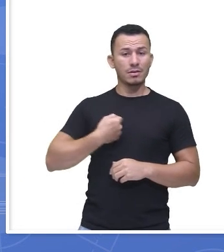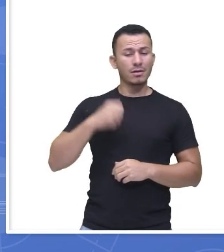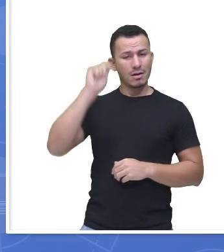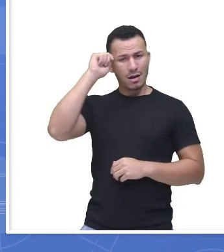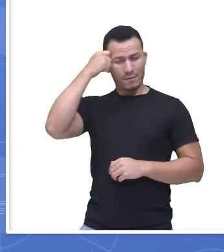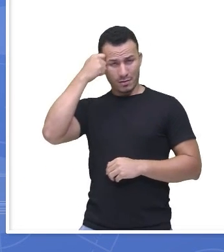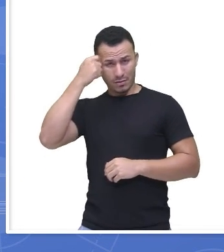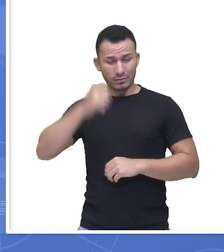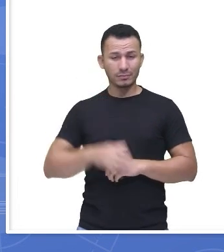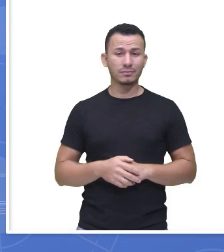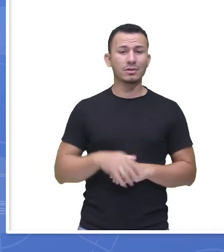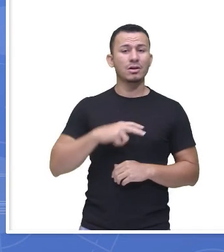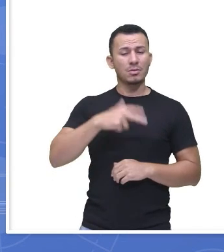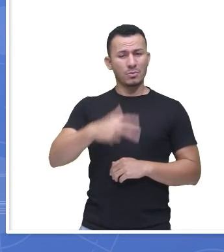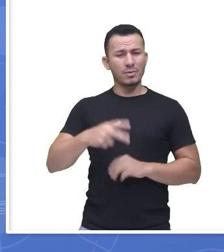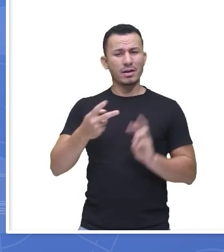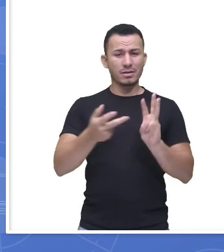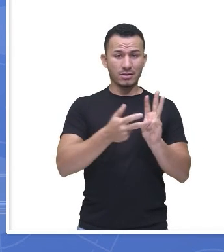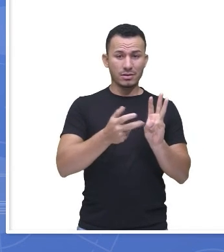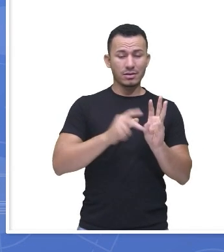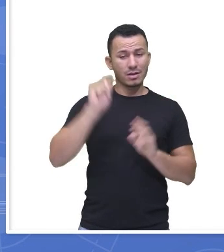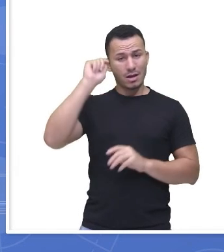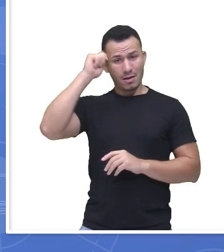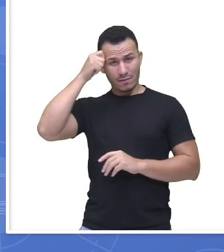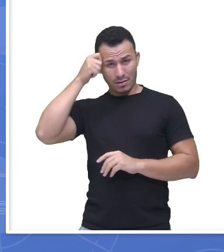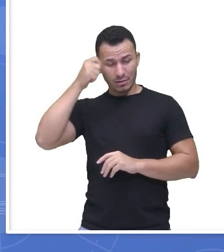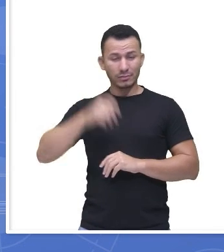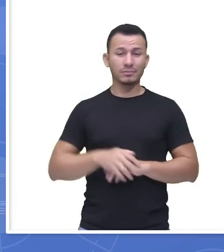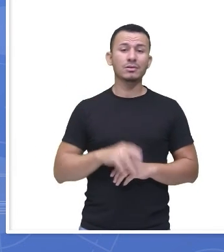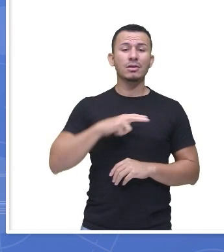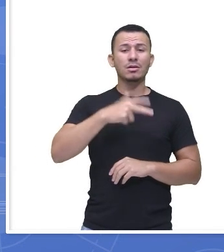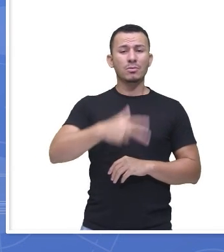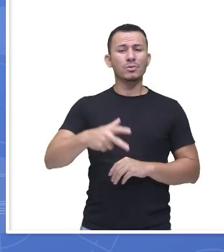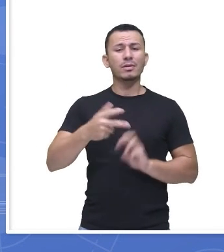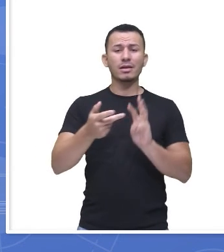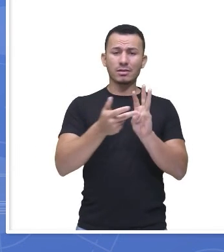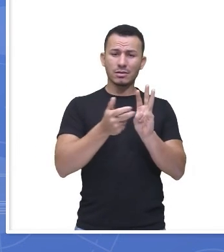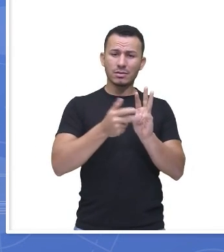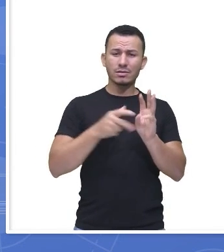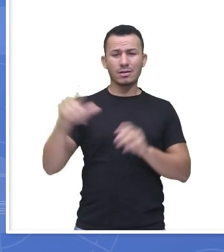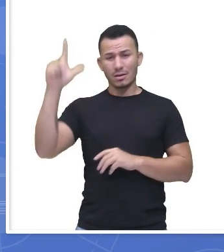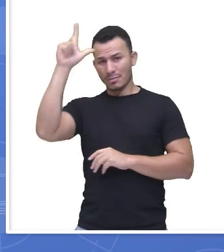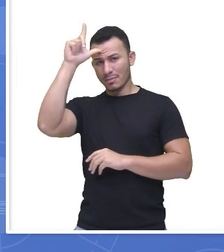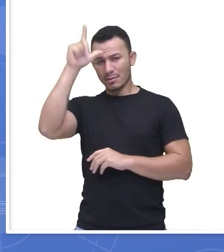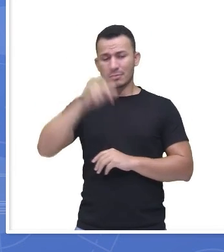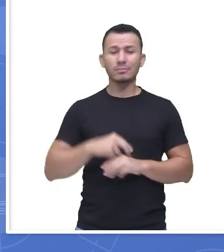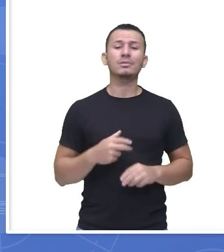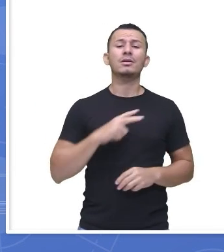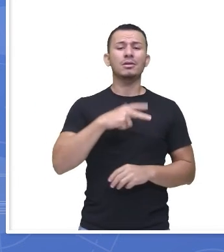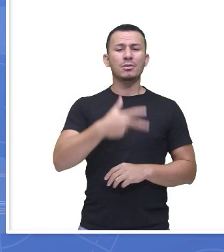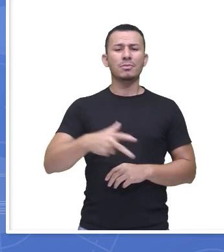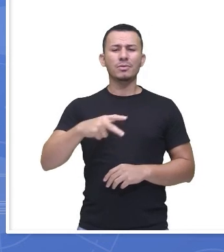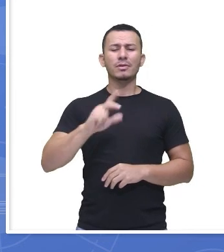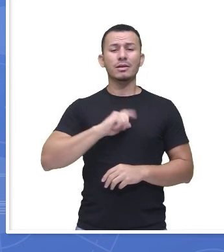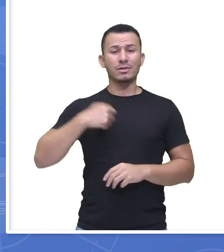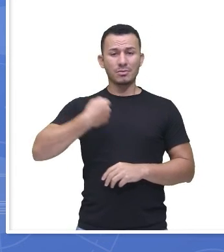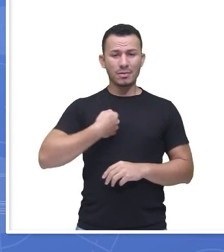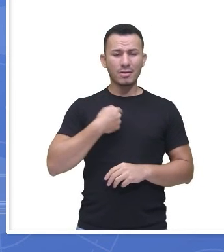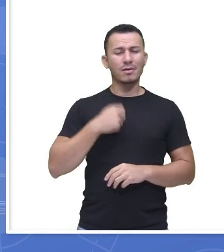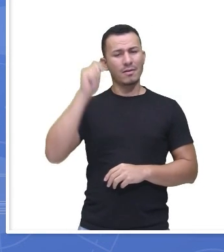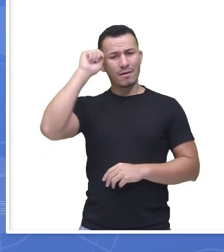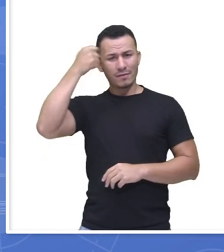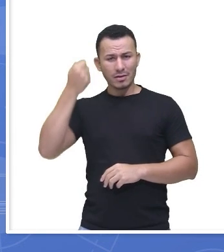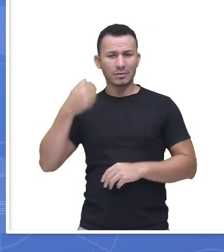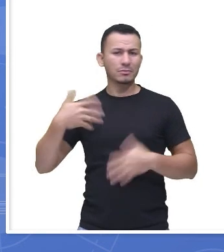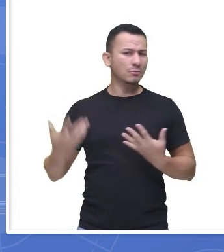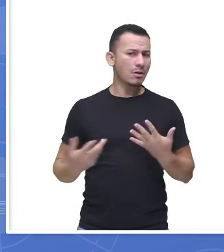africanos, portugueses, indígenas e africanos, portugueses, indígenas e alemães, portugueses, espanhóis e